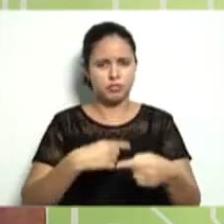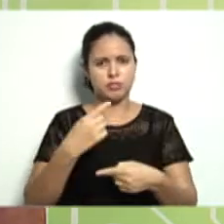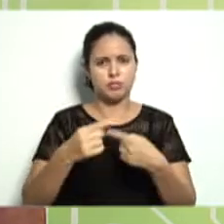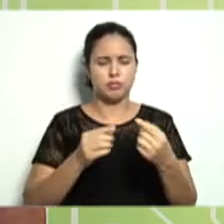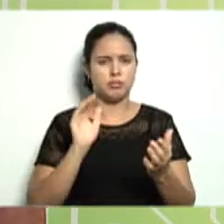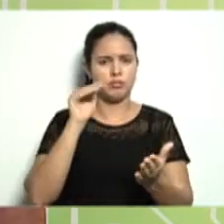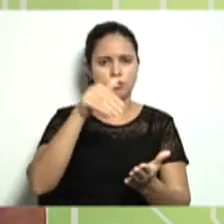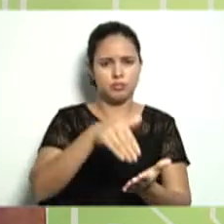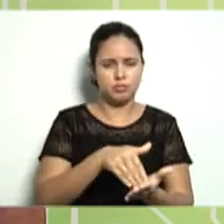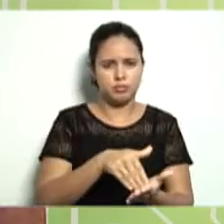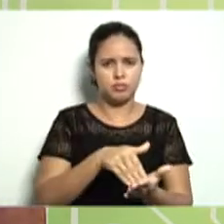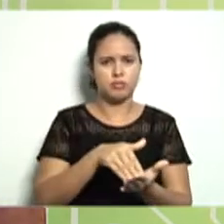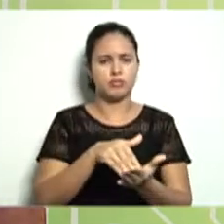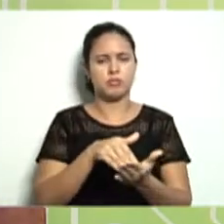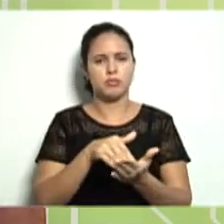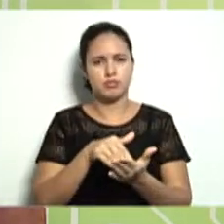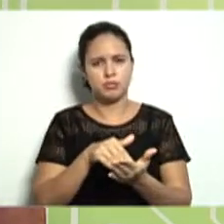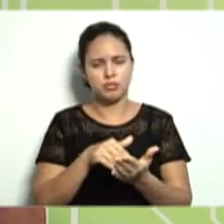aqui em relação